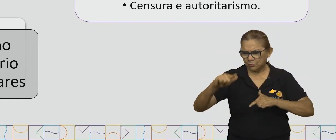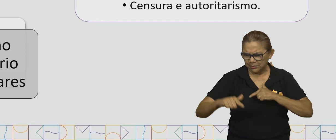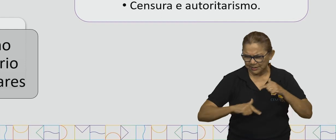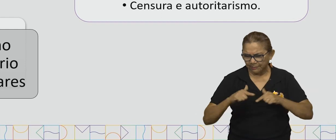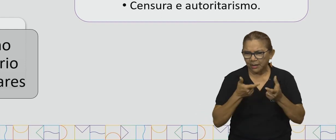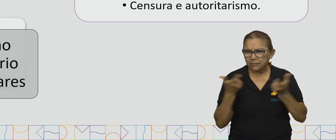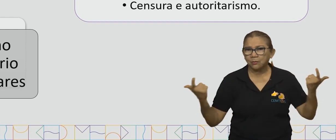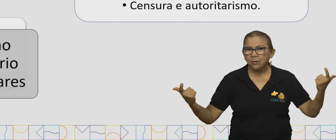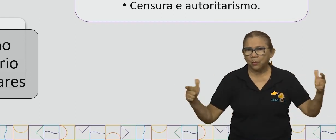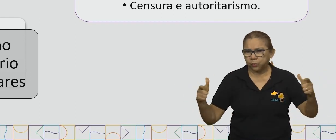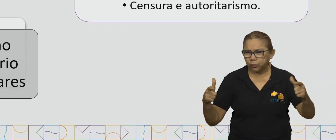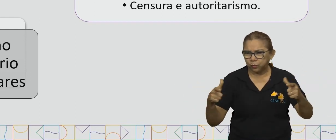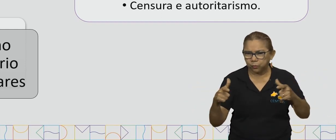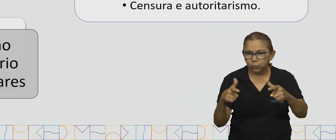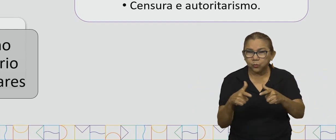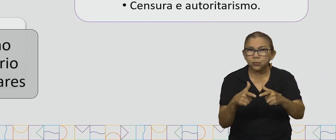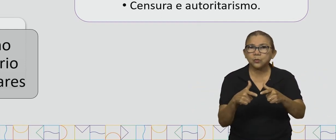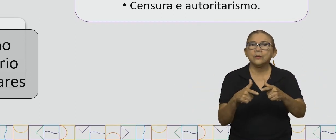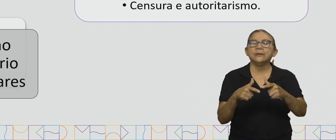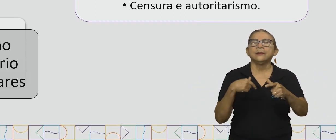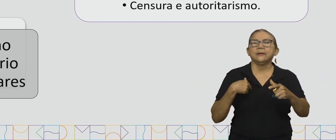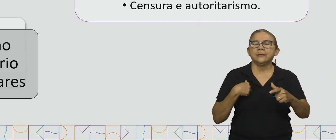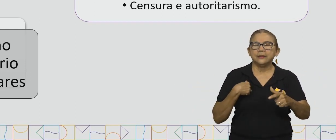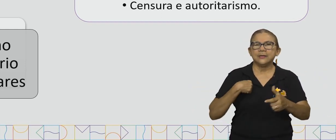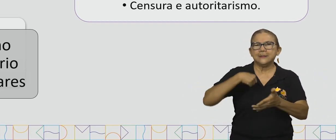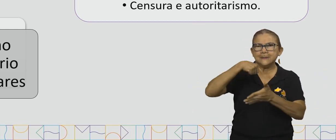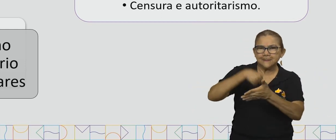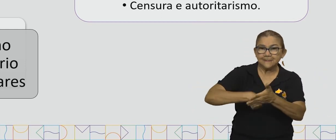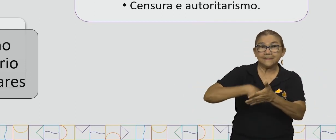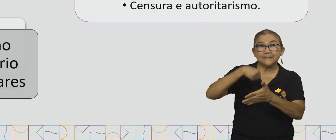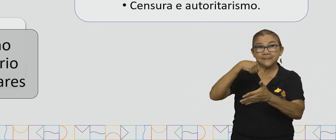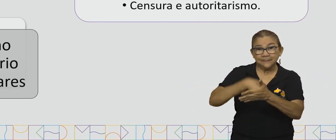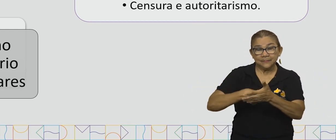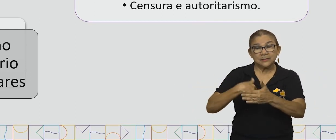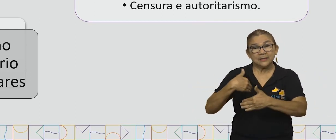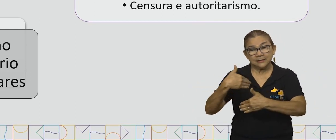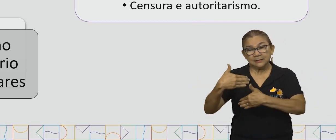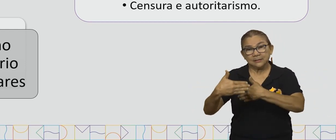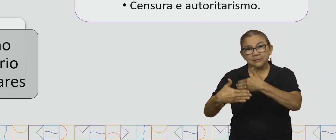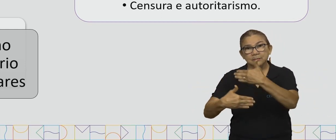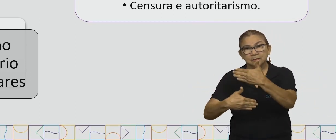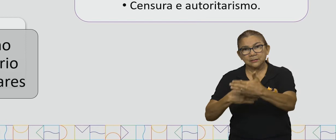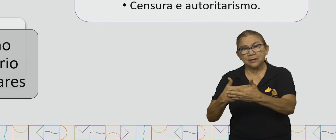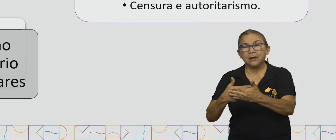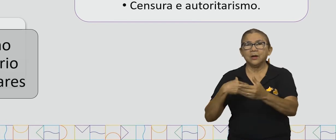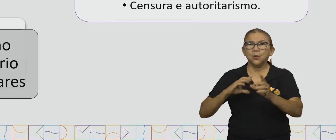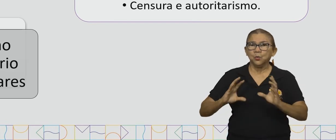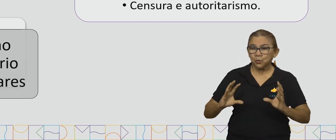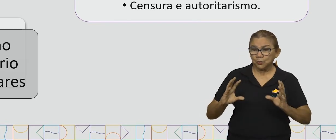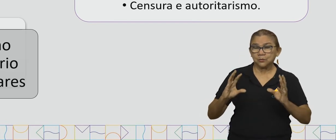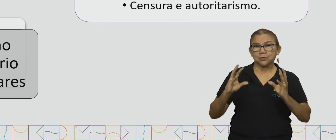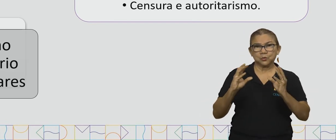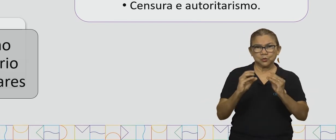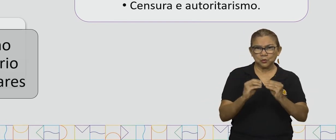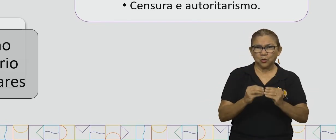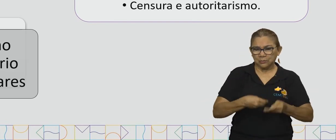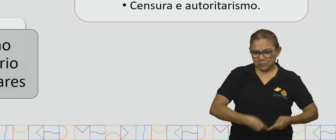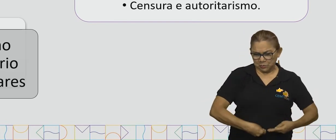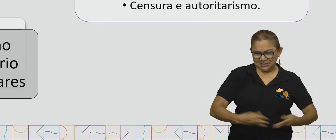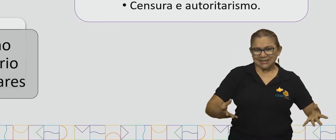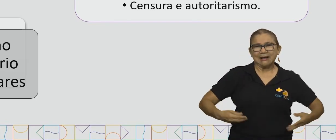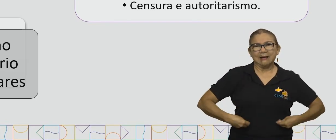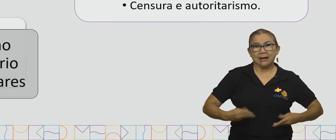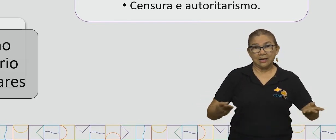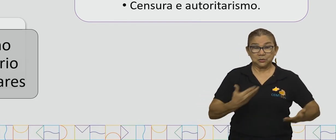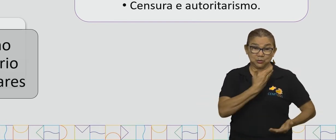e as greves eram duramente reprimidas. Por fim, os gastos astronômicos dos governos militares contribuíram